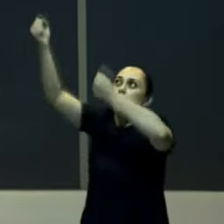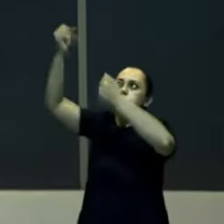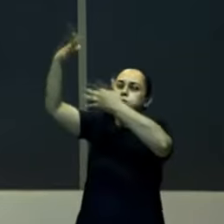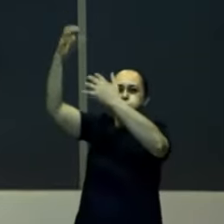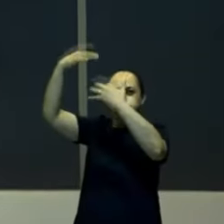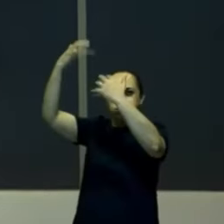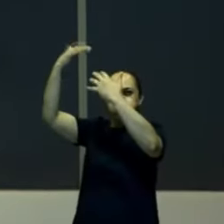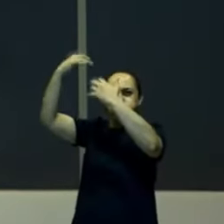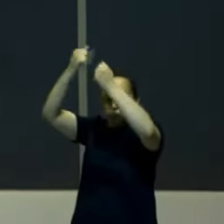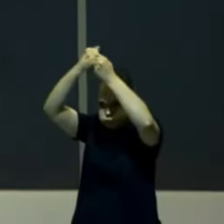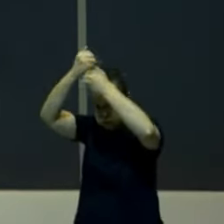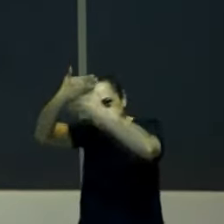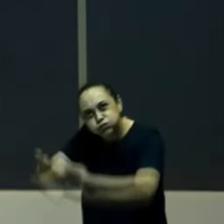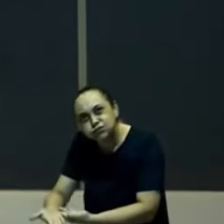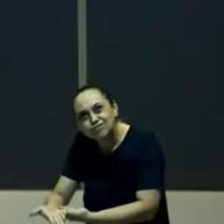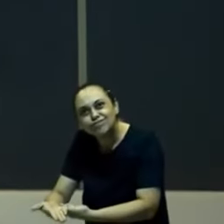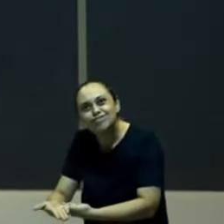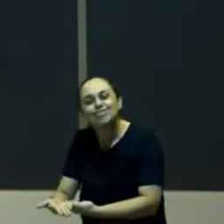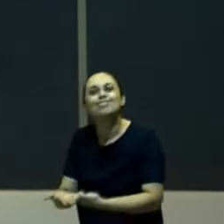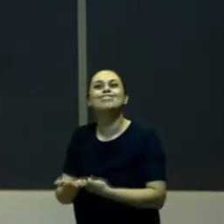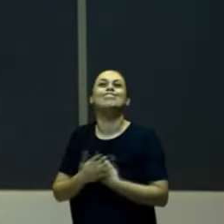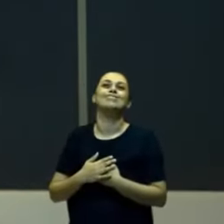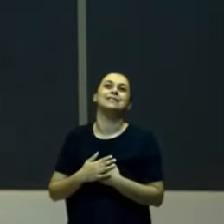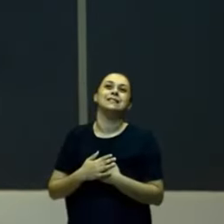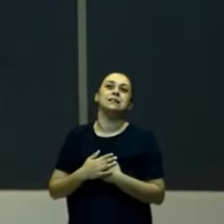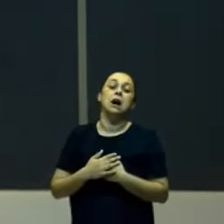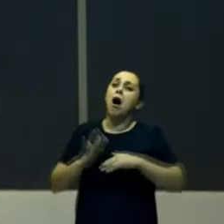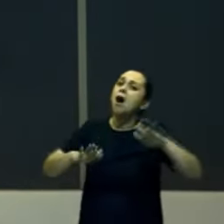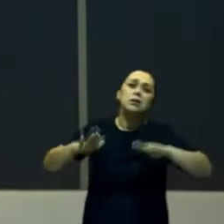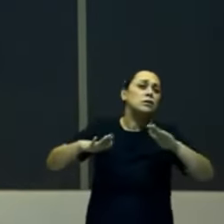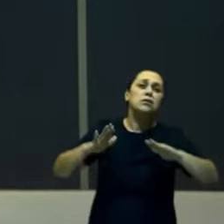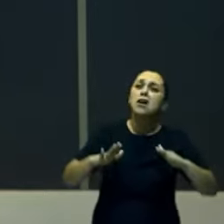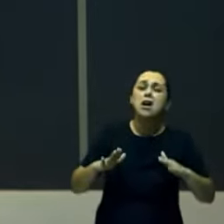Necessário passar por aquilo. Tem coisas que nós estamos vivendo hoje,